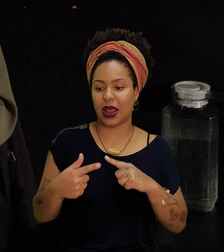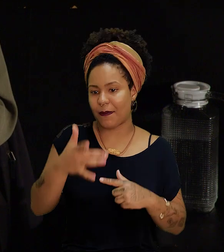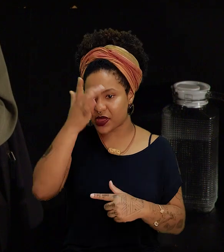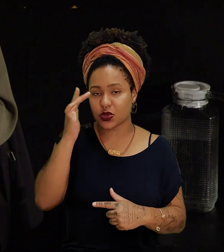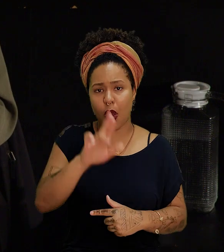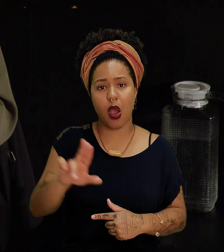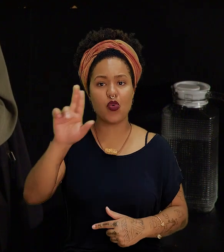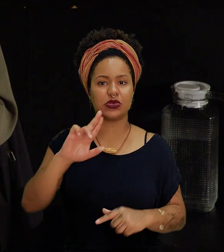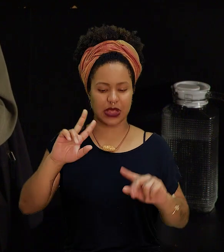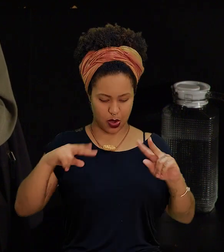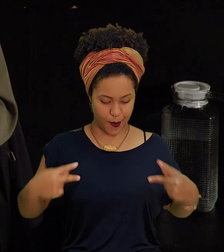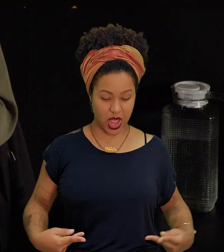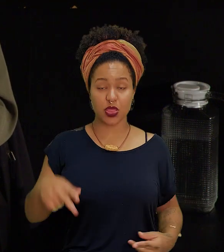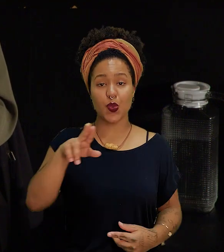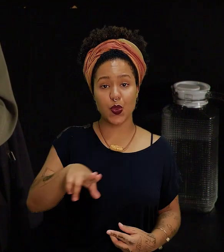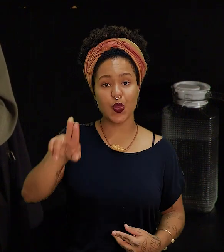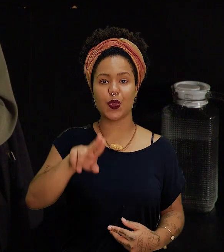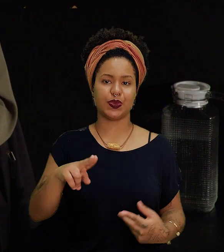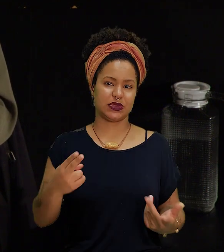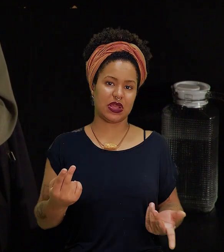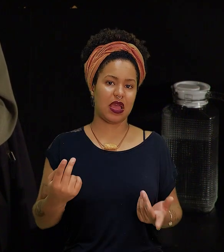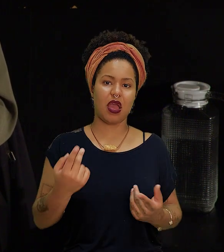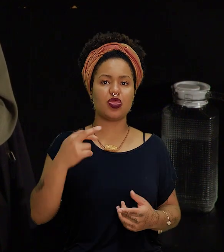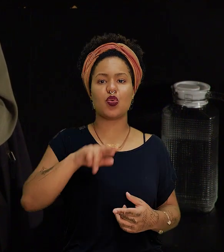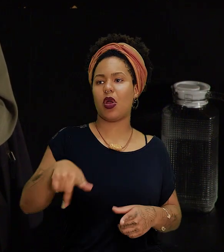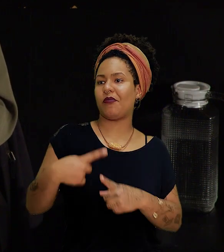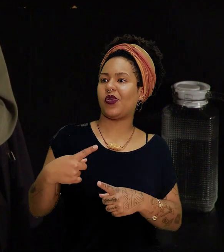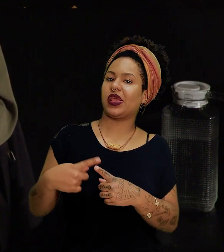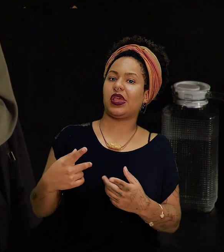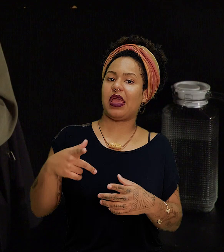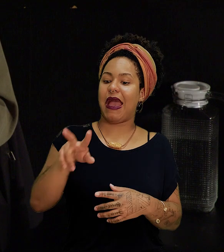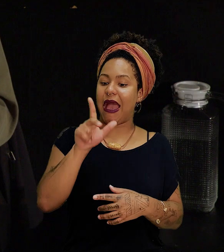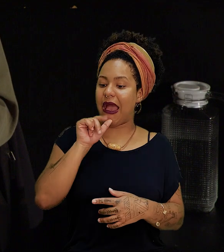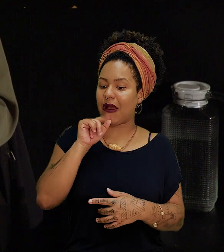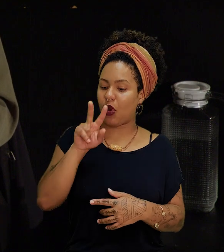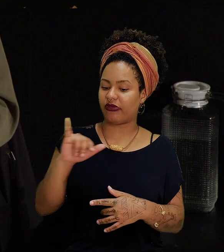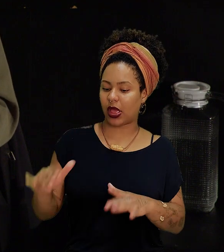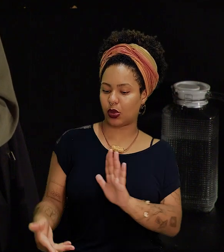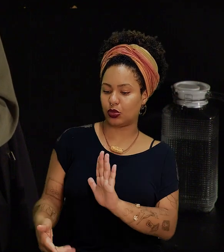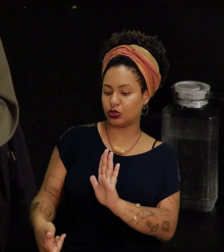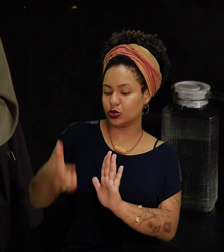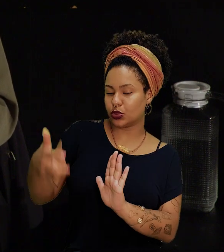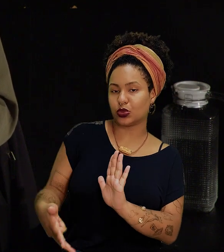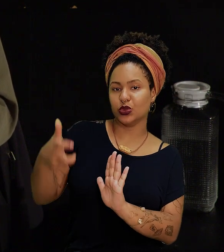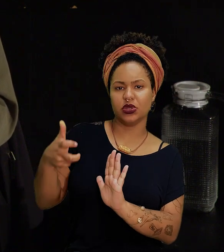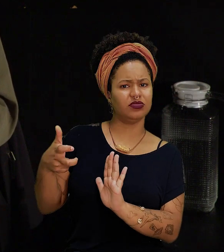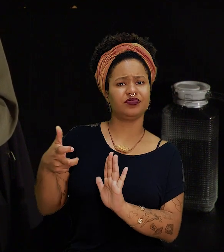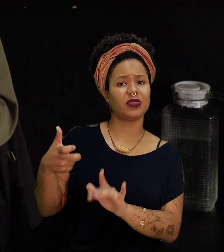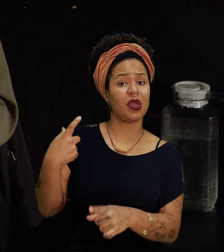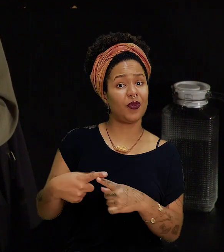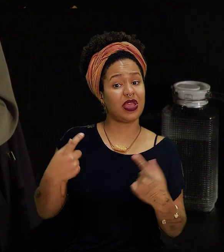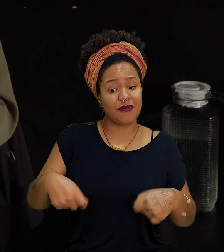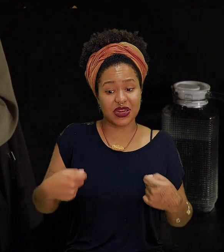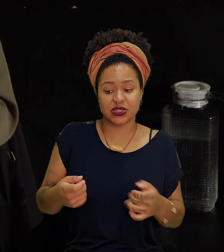para consumo humano, né, não porque vai tirar a água, né, é que